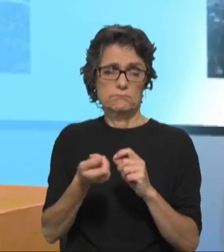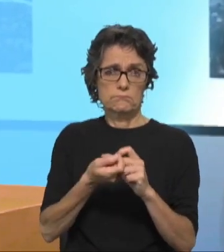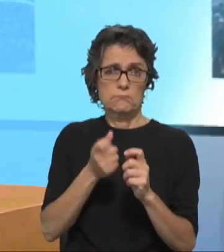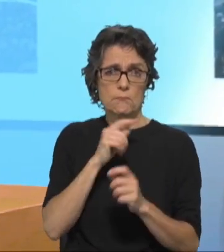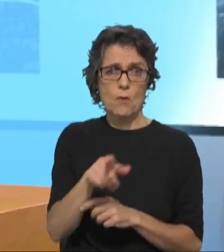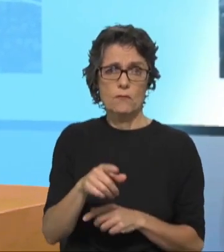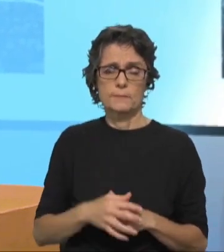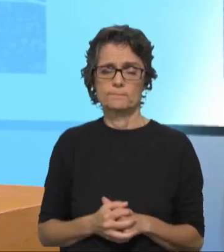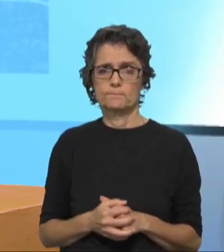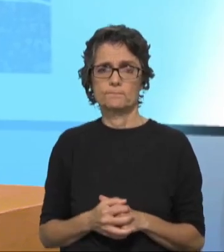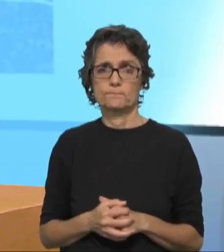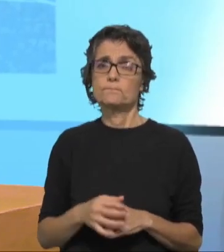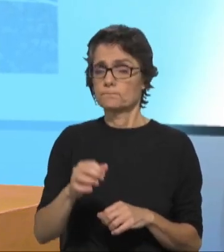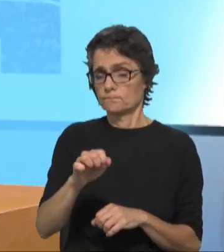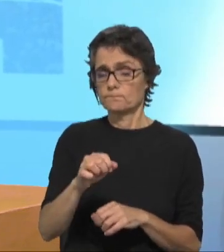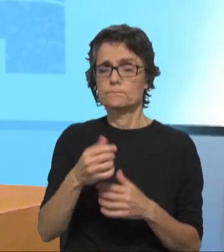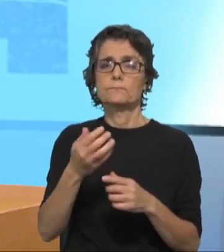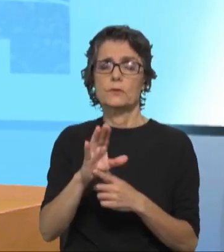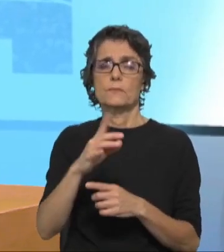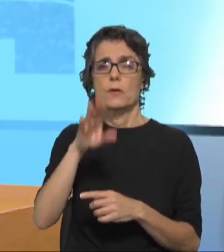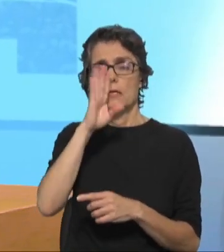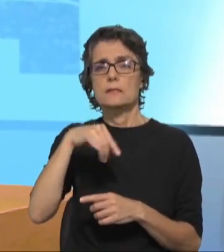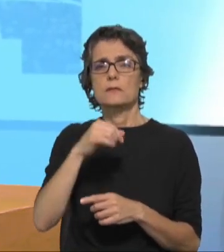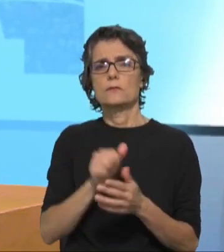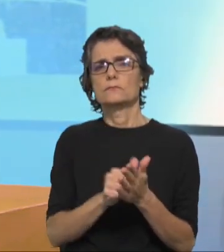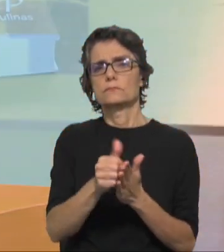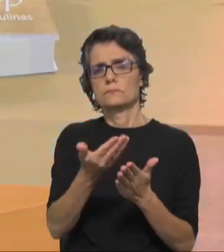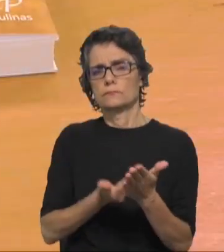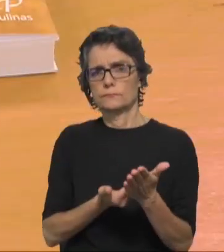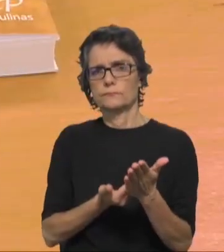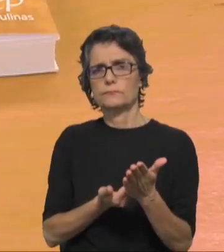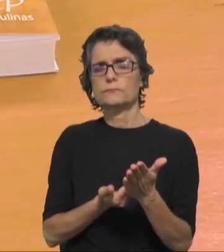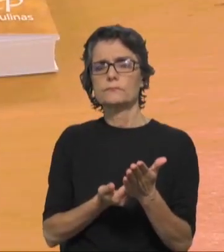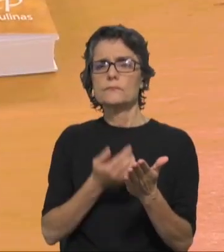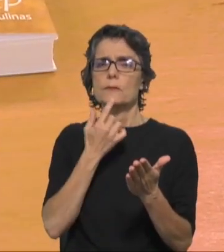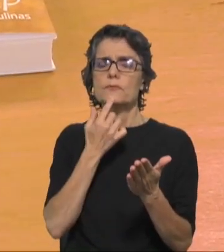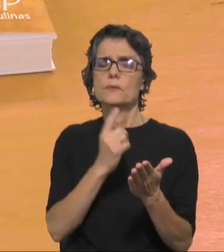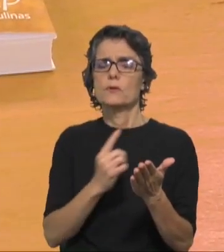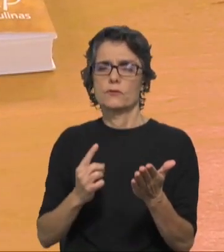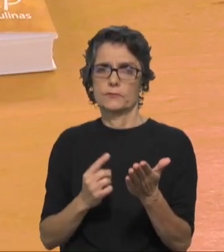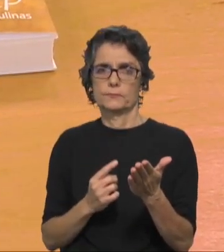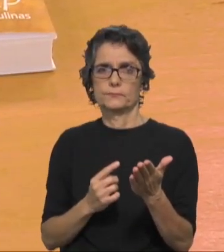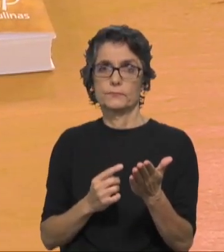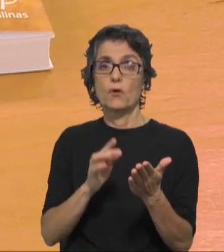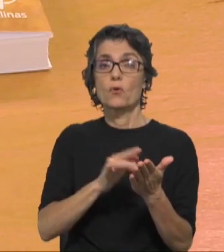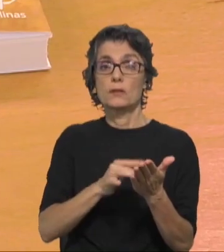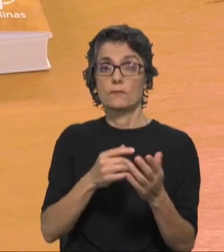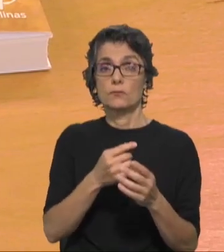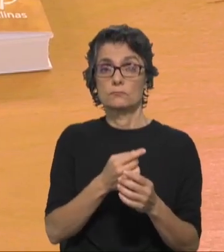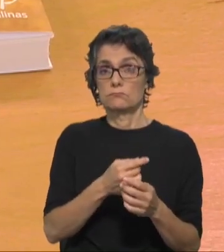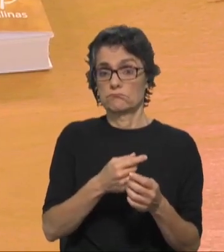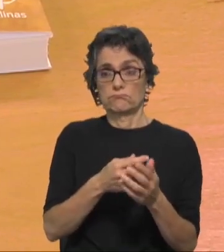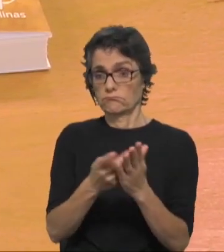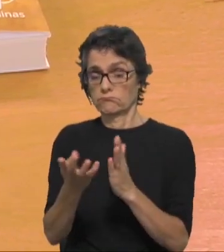a Sagrada Escritura como uma revelação, de uma forma perfeitamente revelada, vamos perceber que qualquer um destes livros é